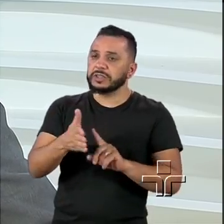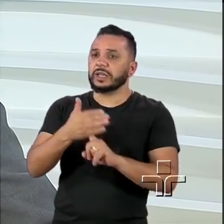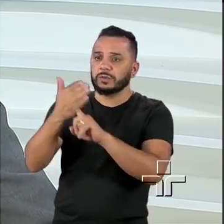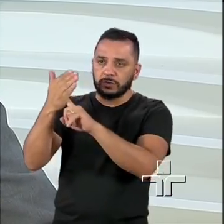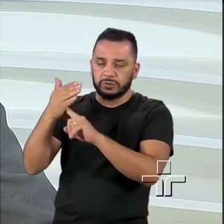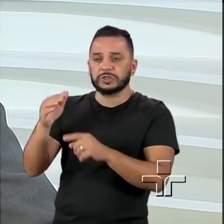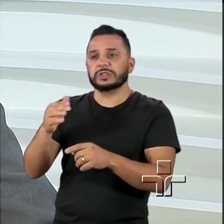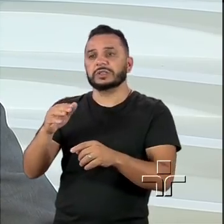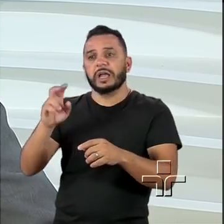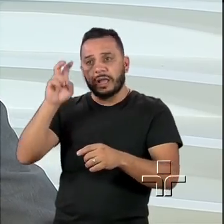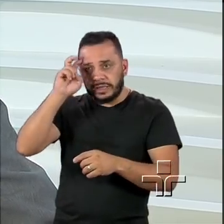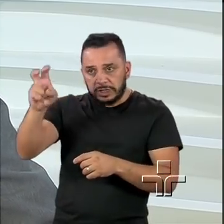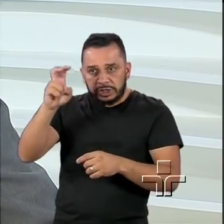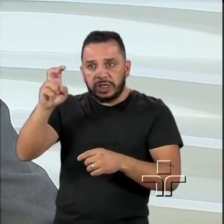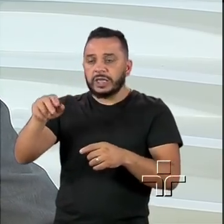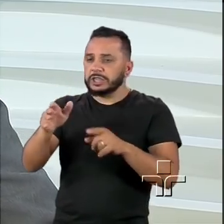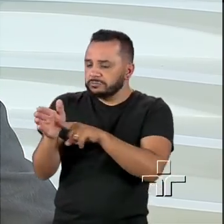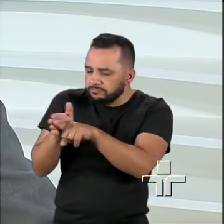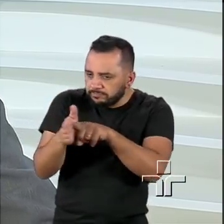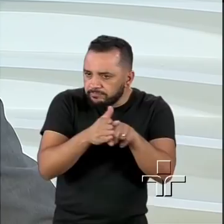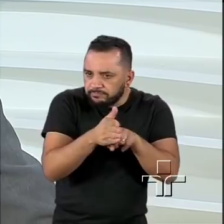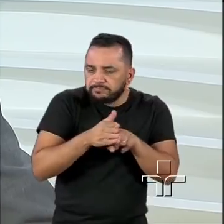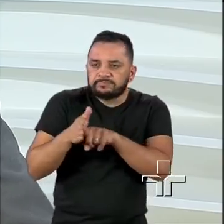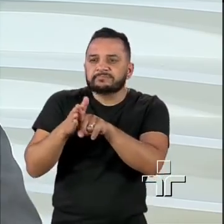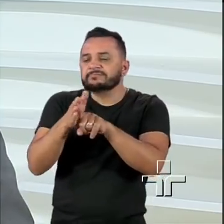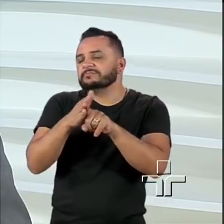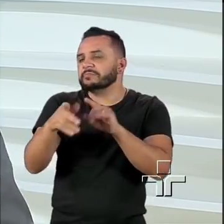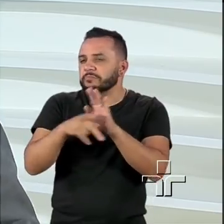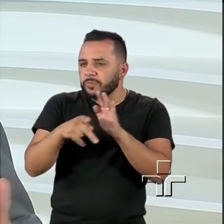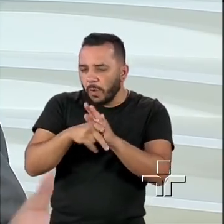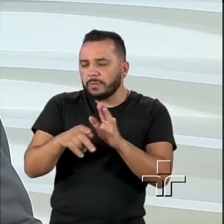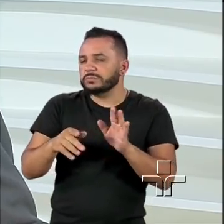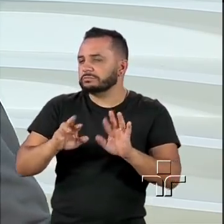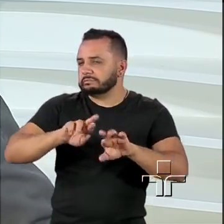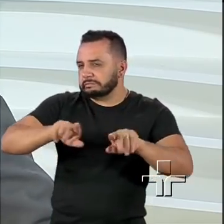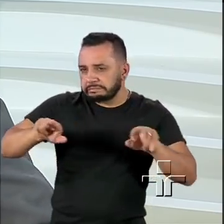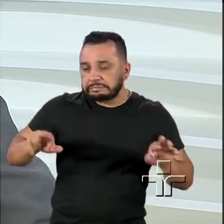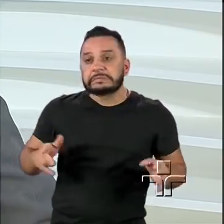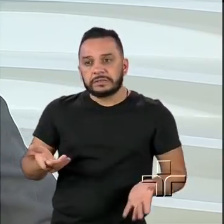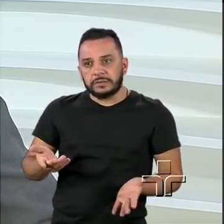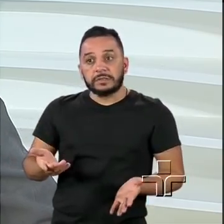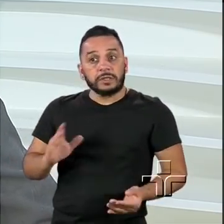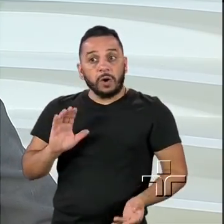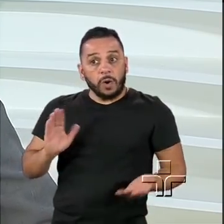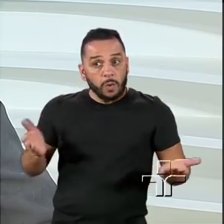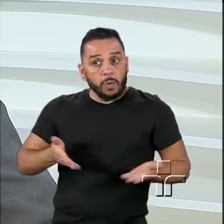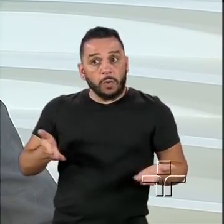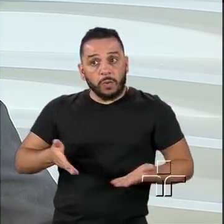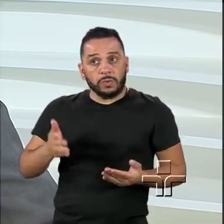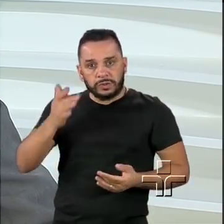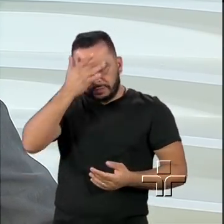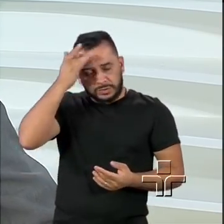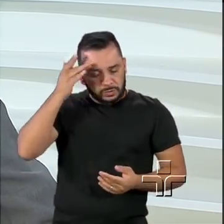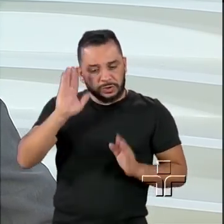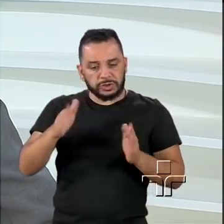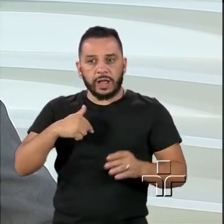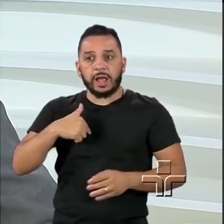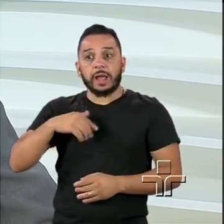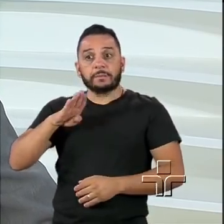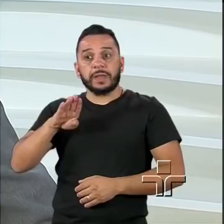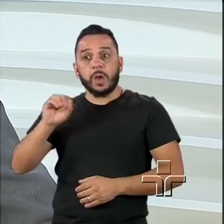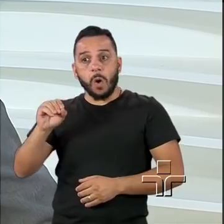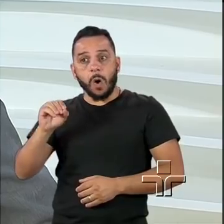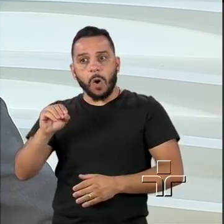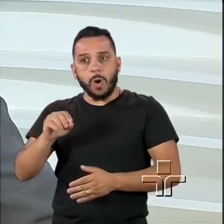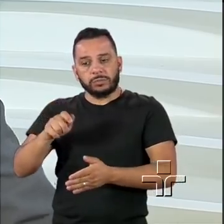tecnologia investigativa, com riqueza científica, enfim. Você hoje, se o cidadão faz um boletim de ocorrência pensando que vai